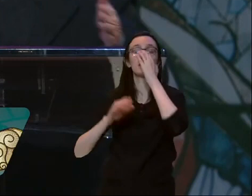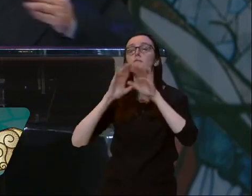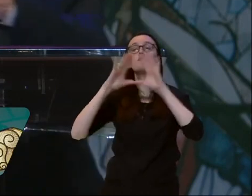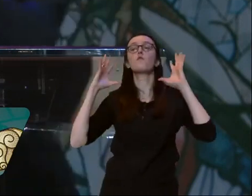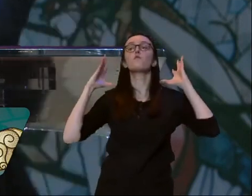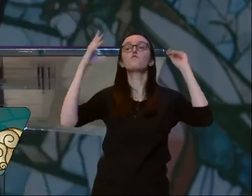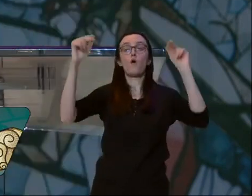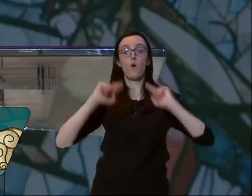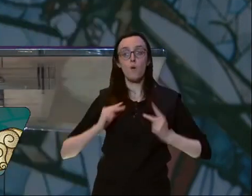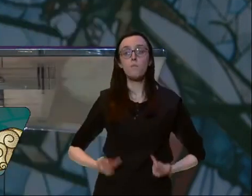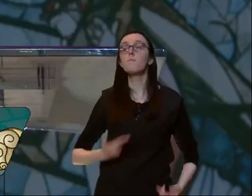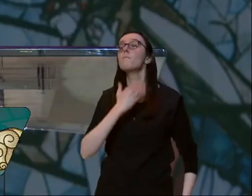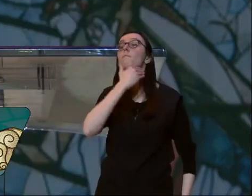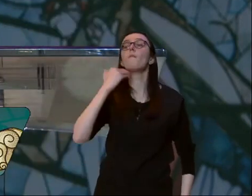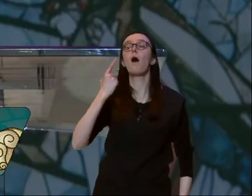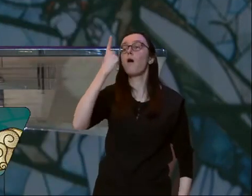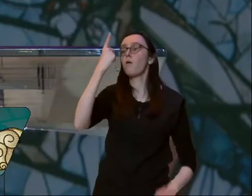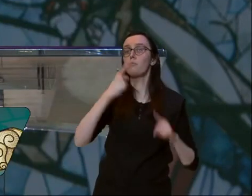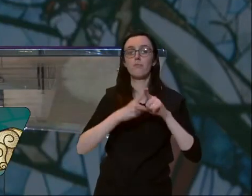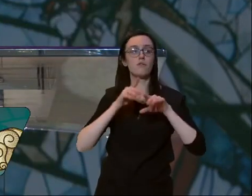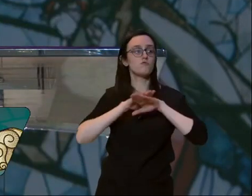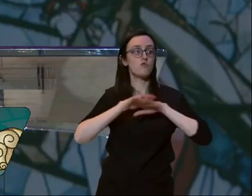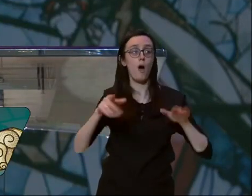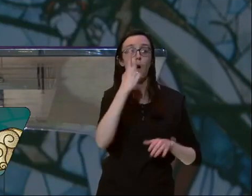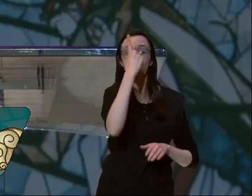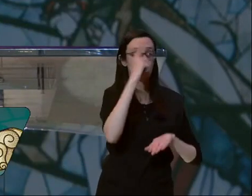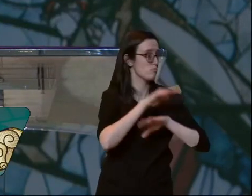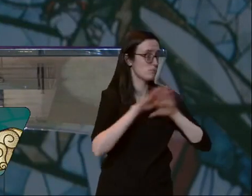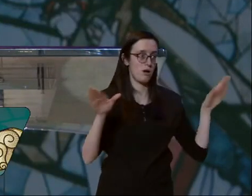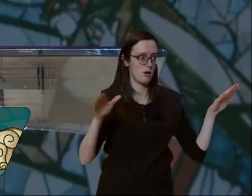ordenado aos homens morrerem uma única vez.